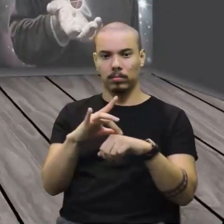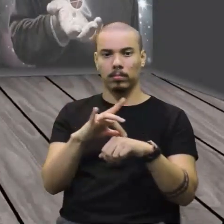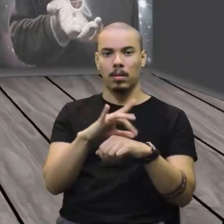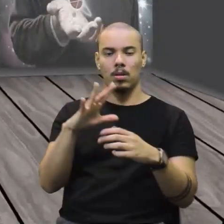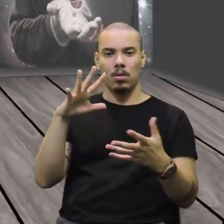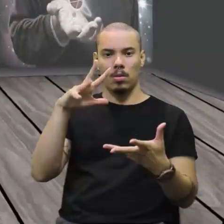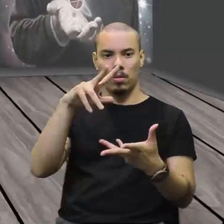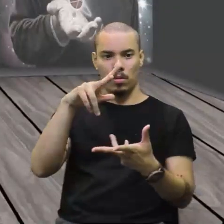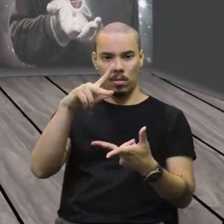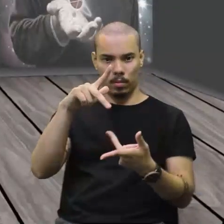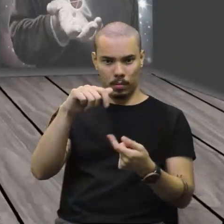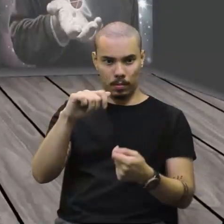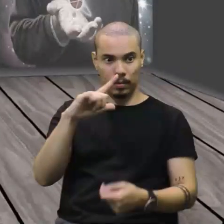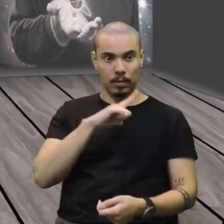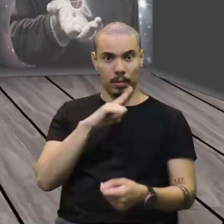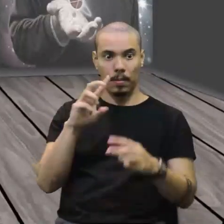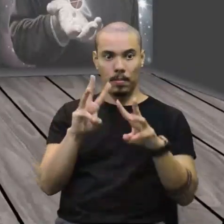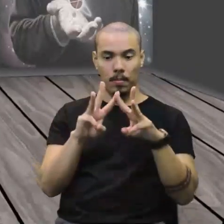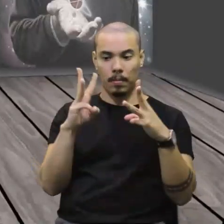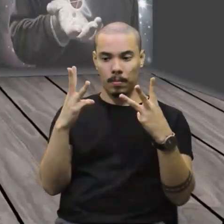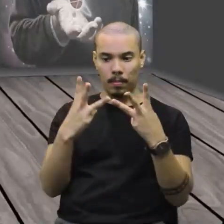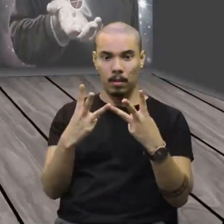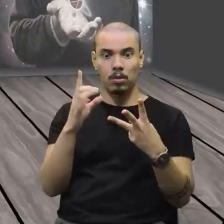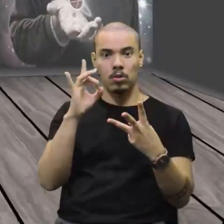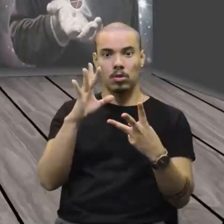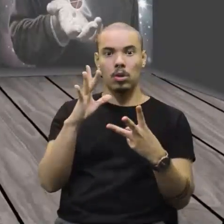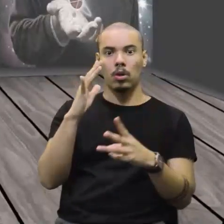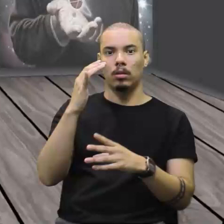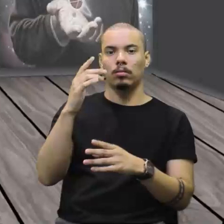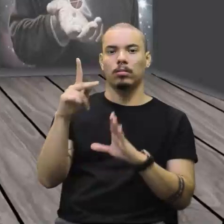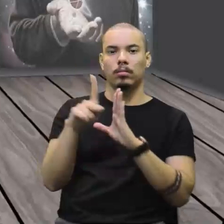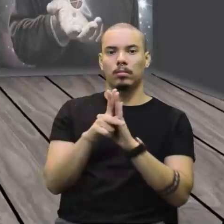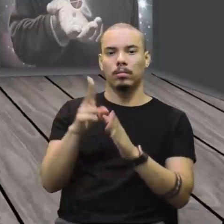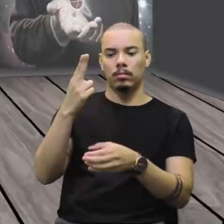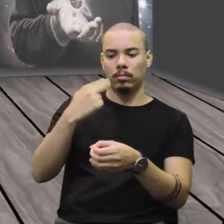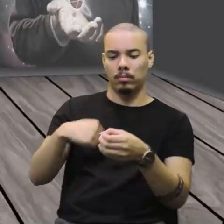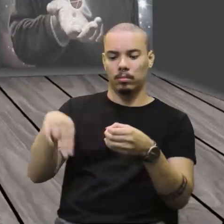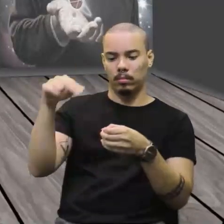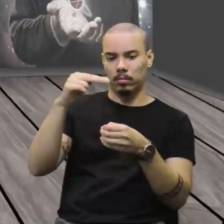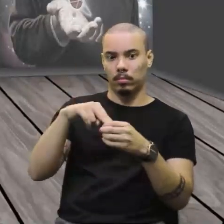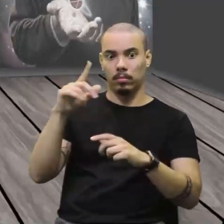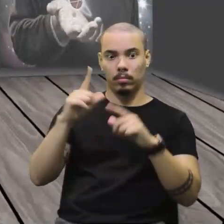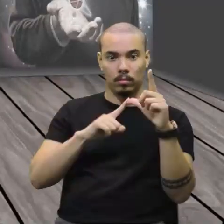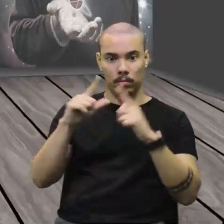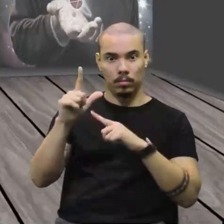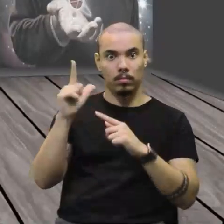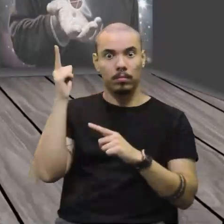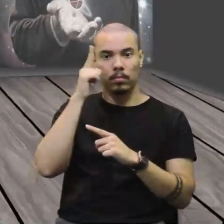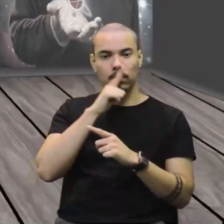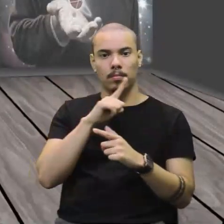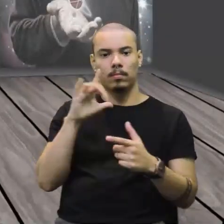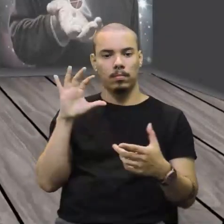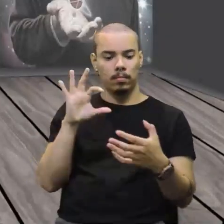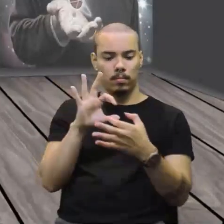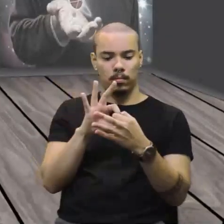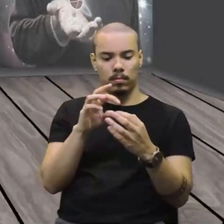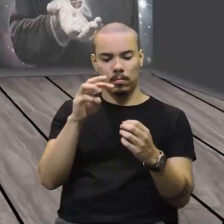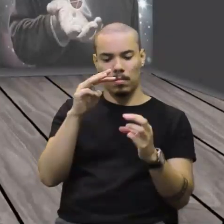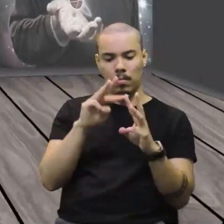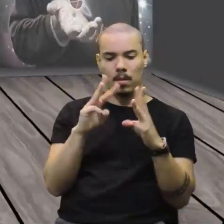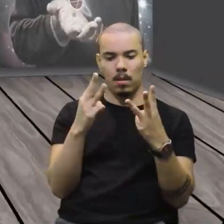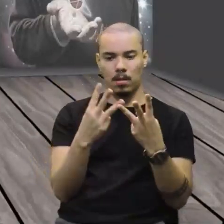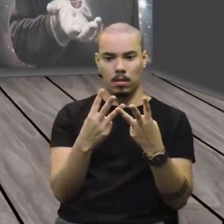só a estrela de nêutrons consegue chegar perto da massa de um buraco negro. Então